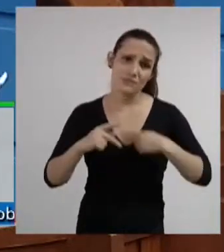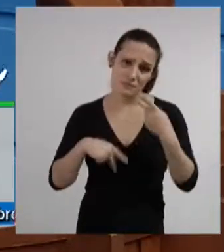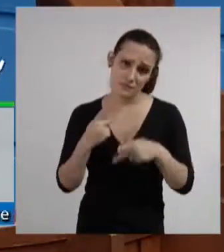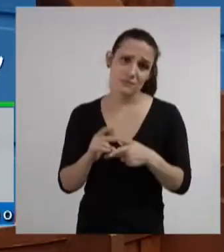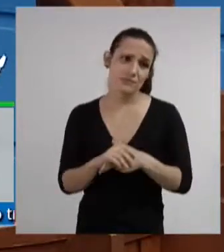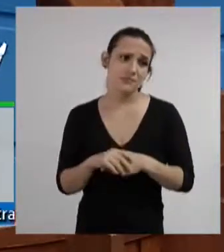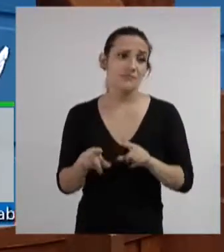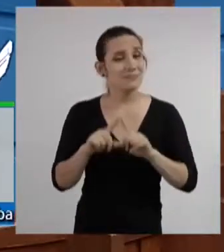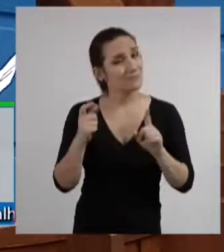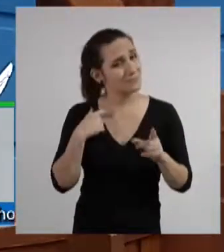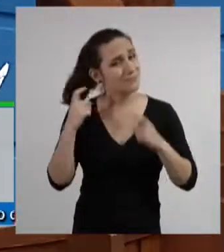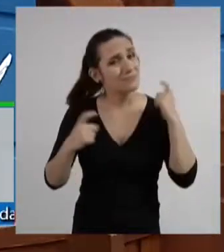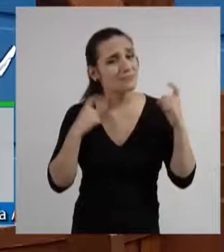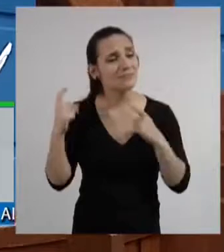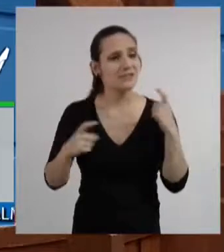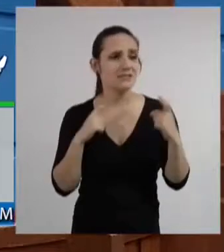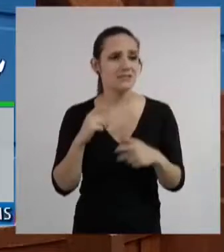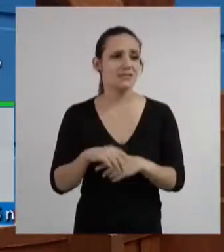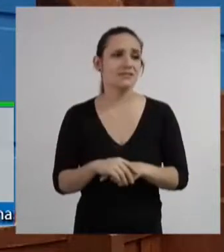mesmo tempo preocupante,